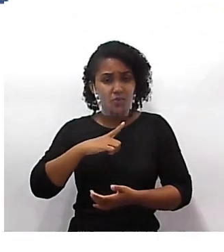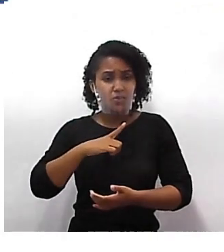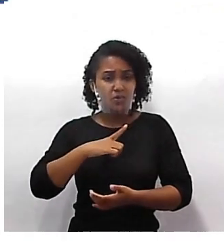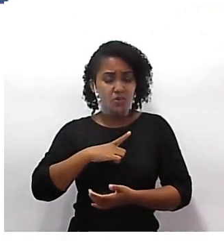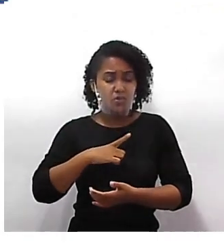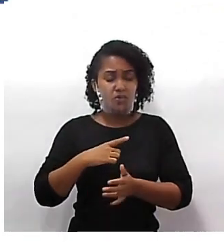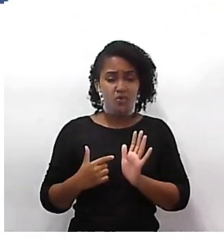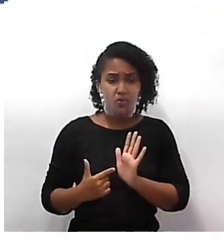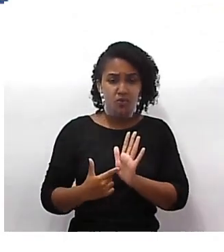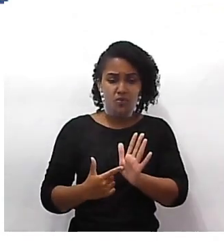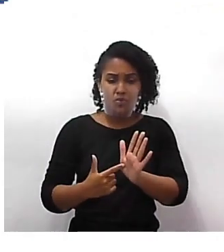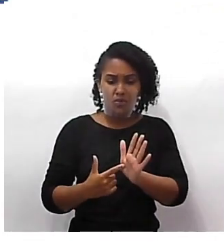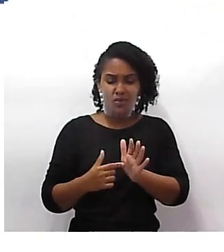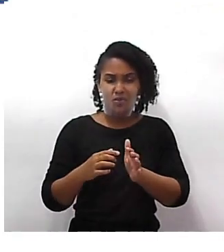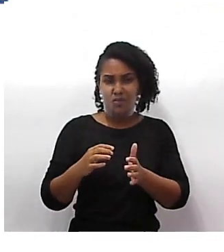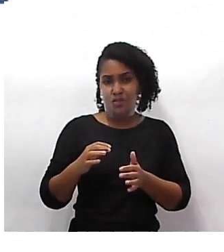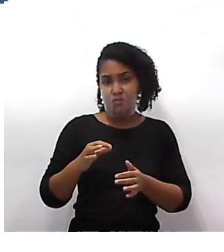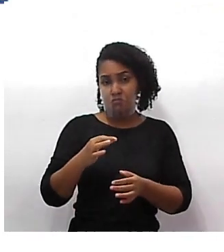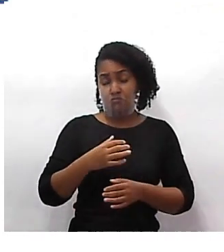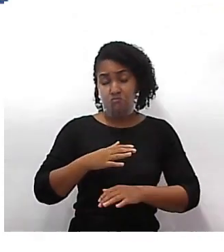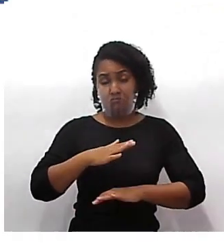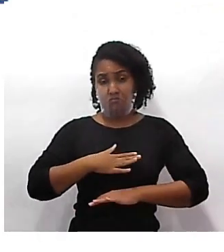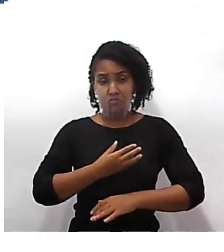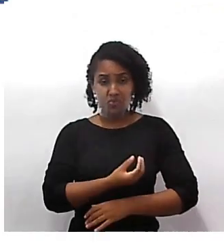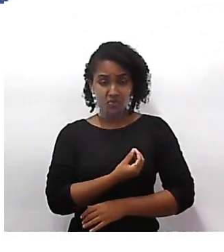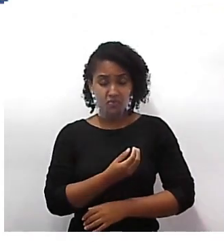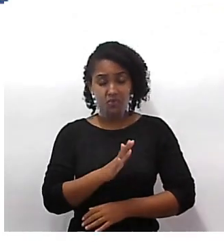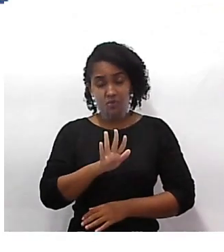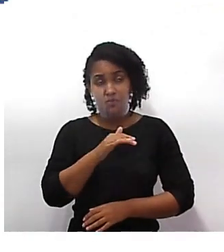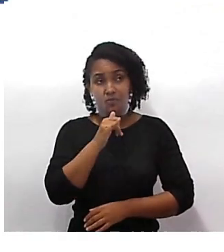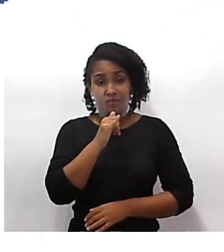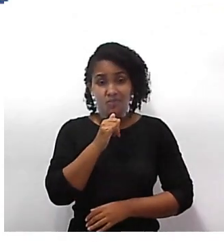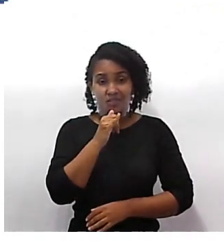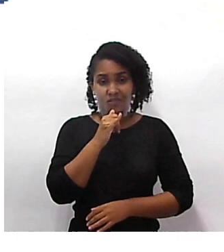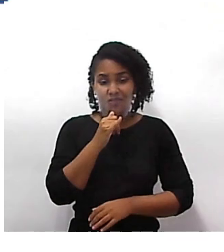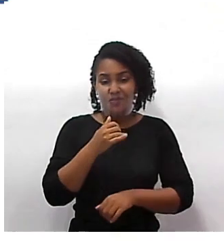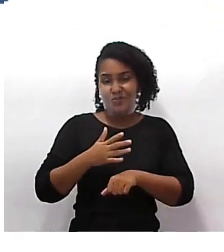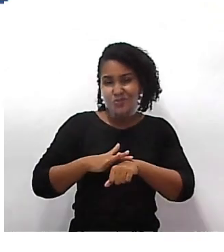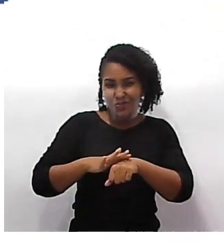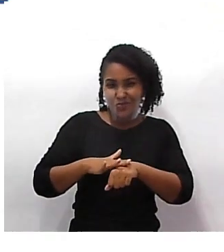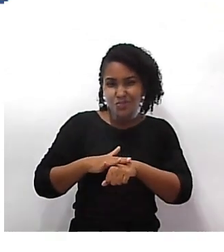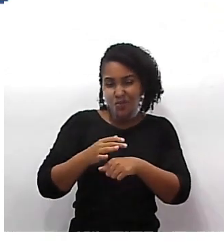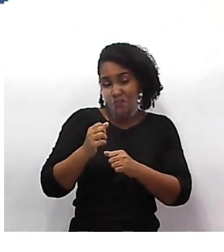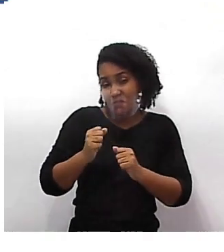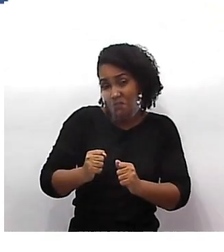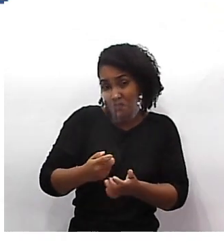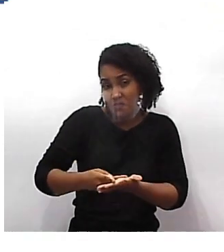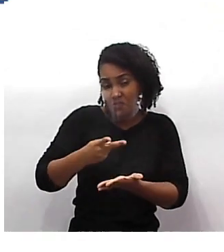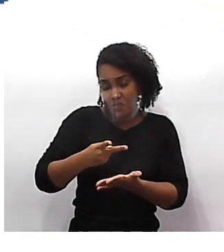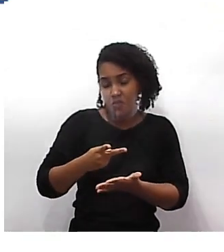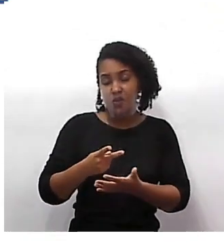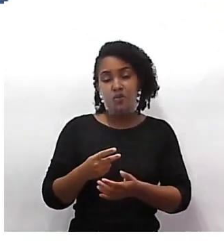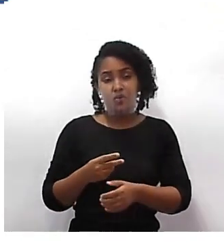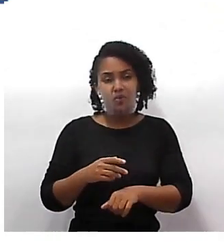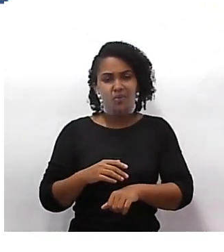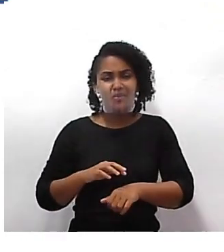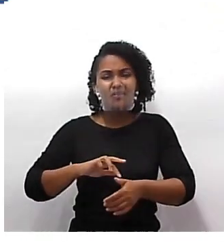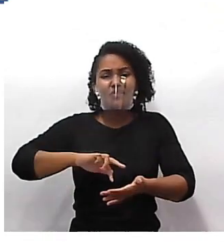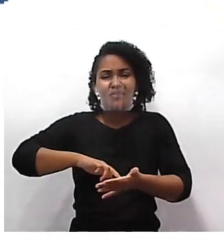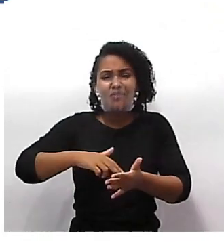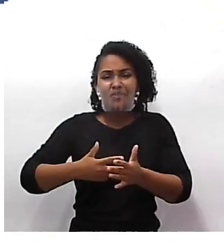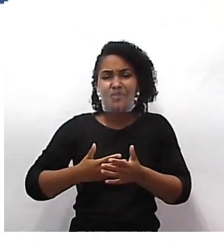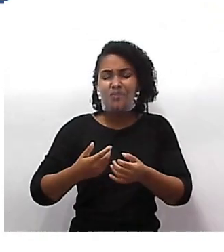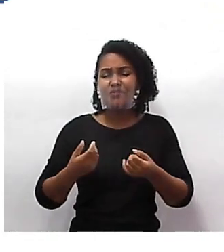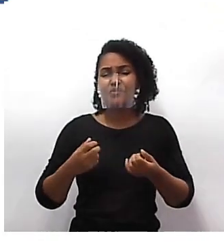amostra proveniente de seres vivos, potencialmente patógenos ou patogênicos. O que seriam